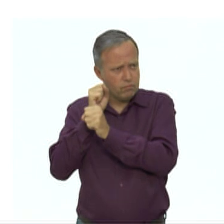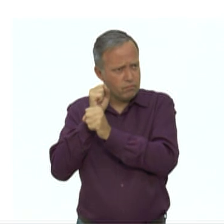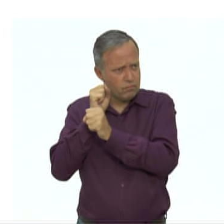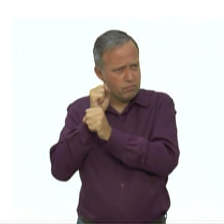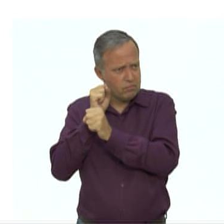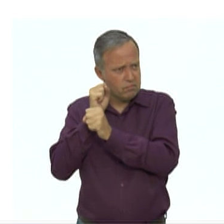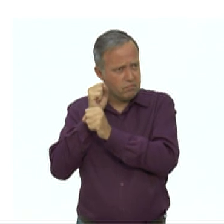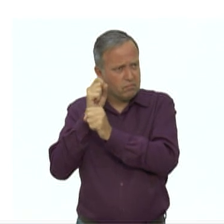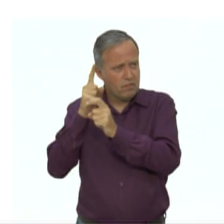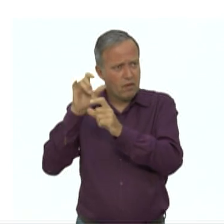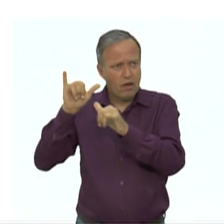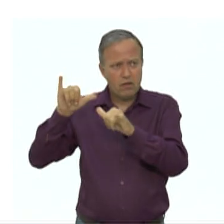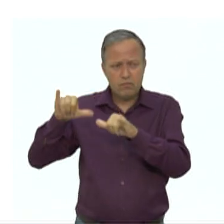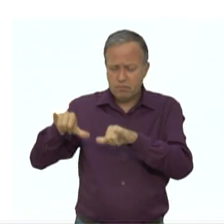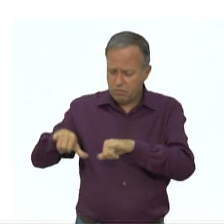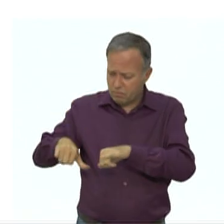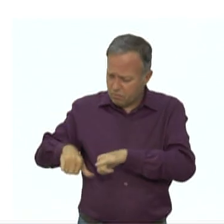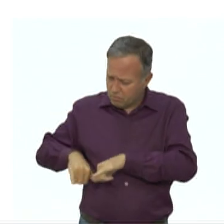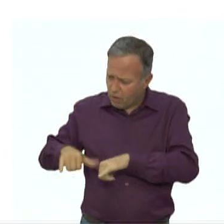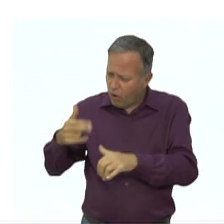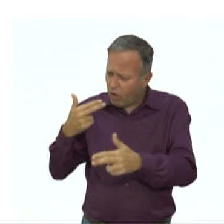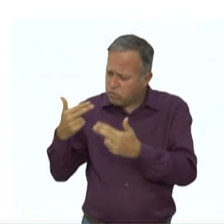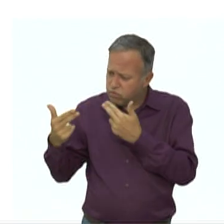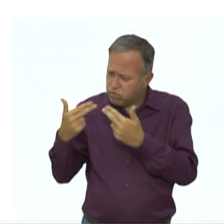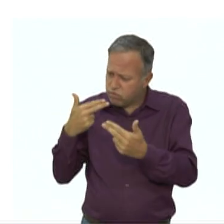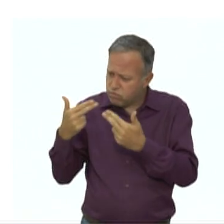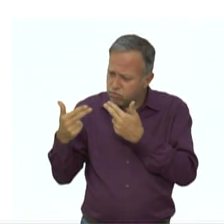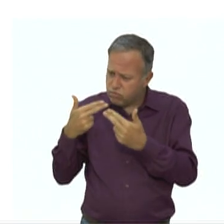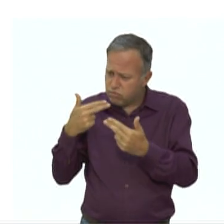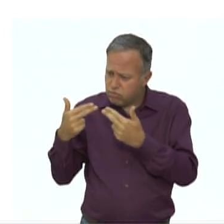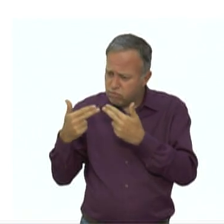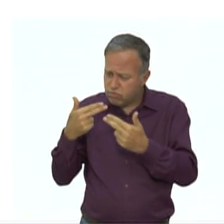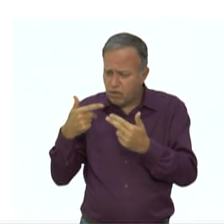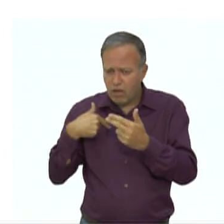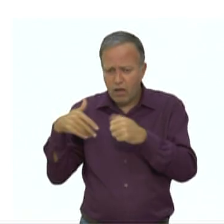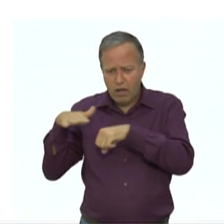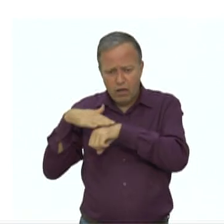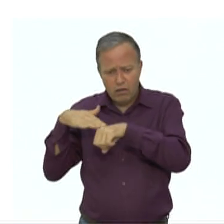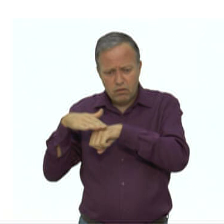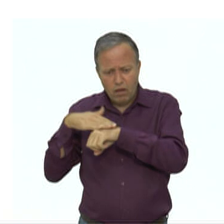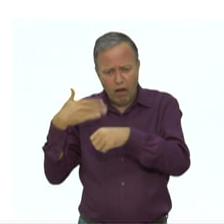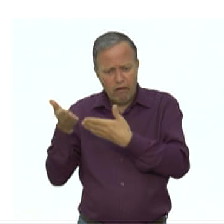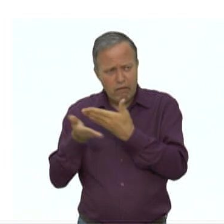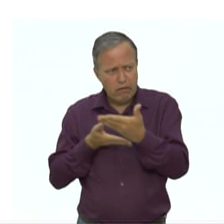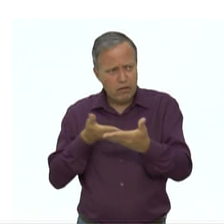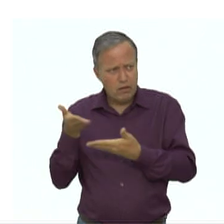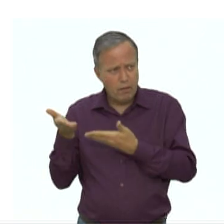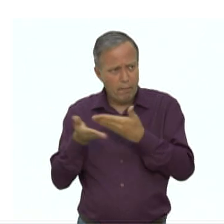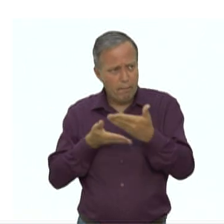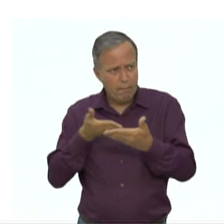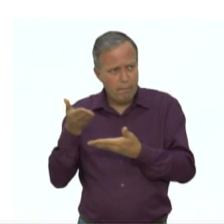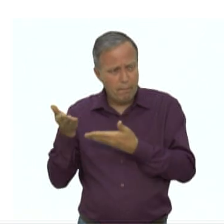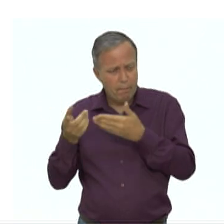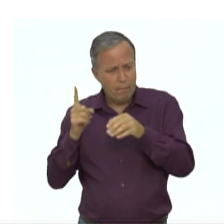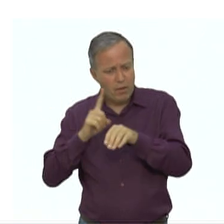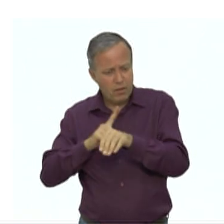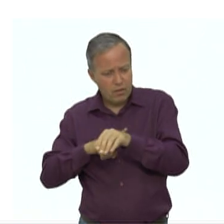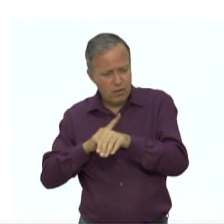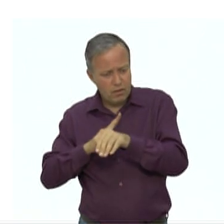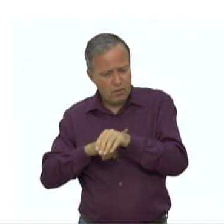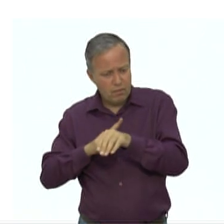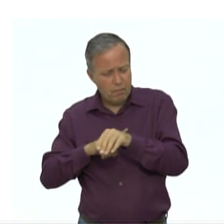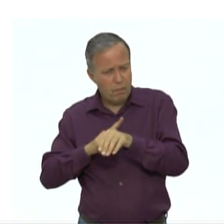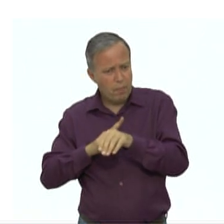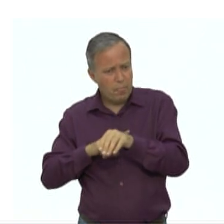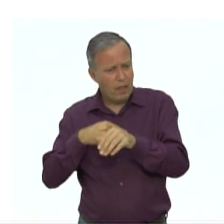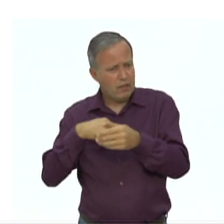suizo ofrece cigarrillos, galletitas y conversación, pero el viejo es hombre sin